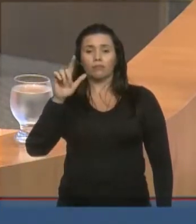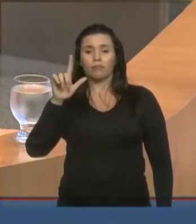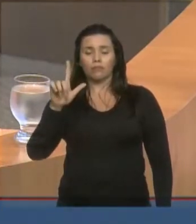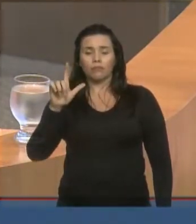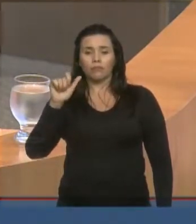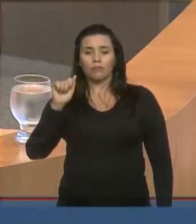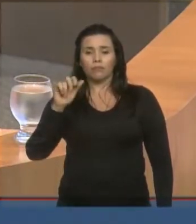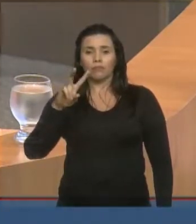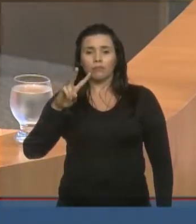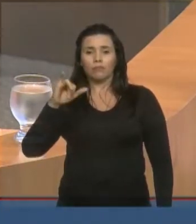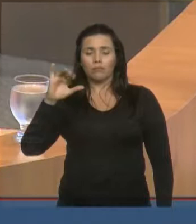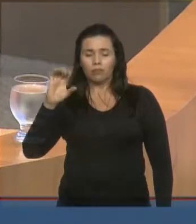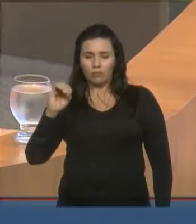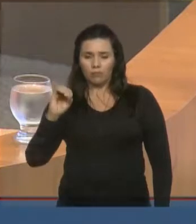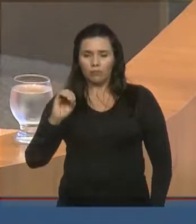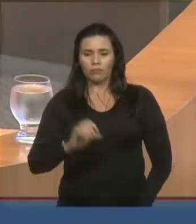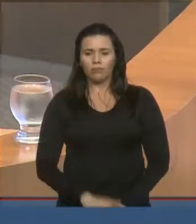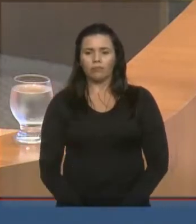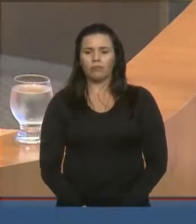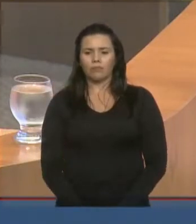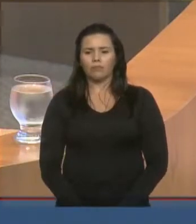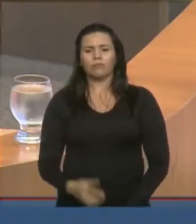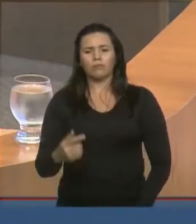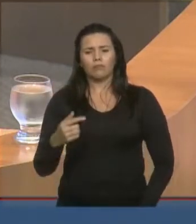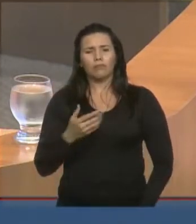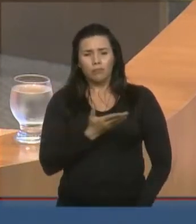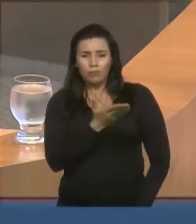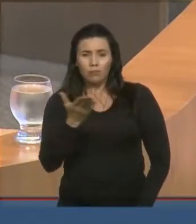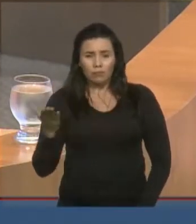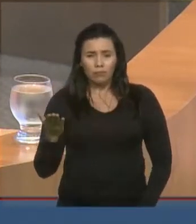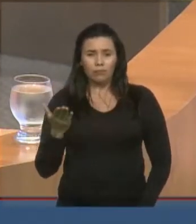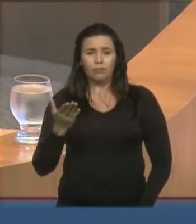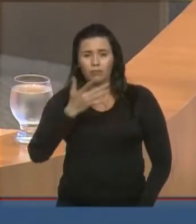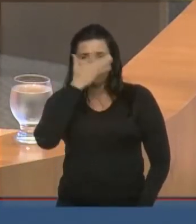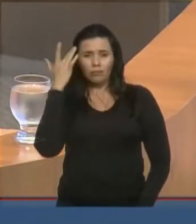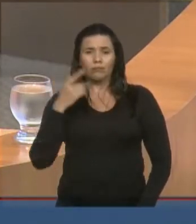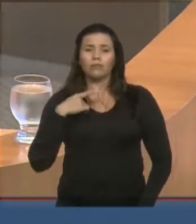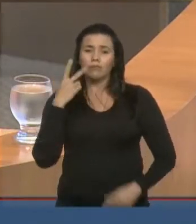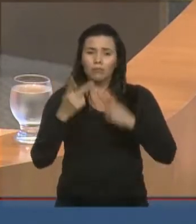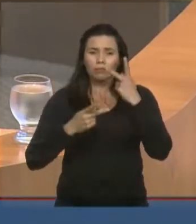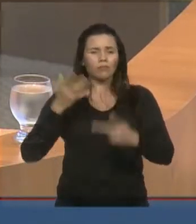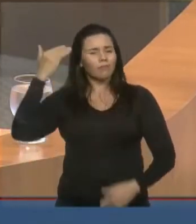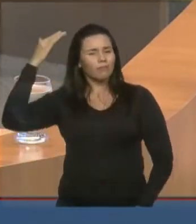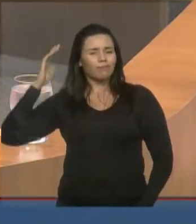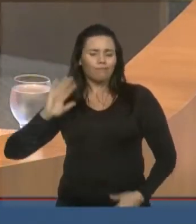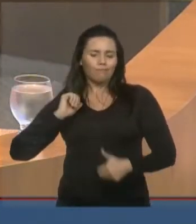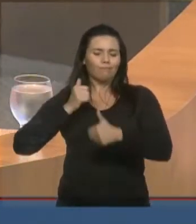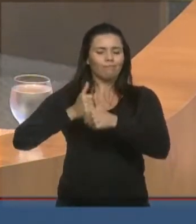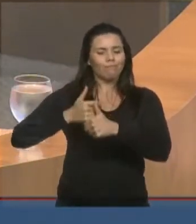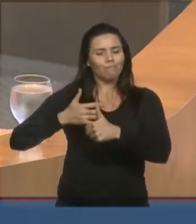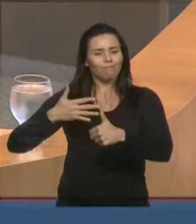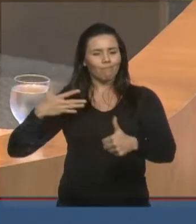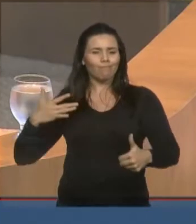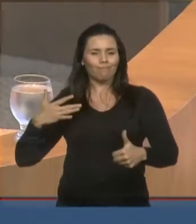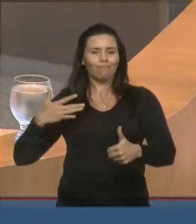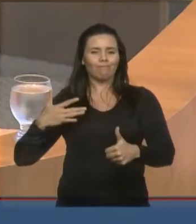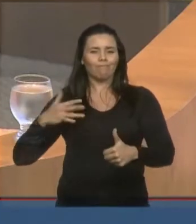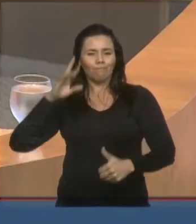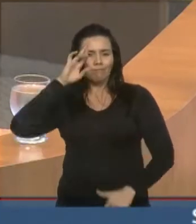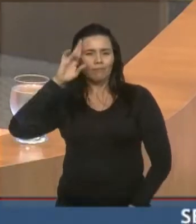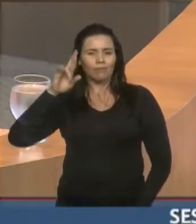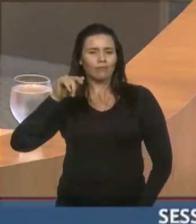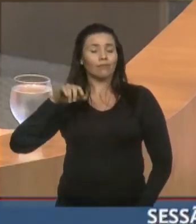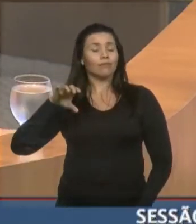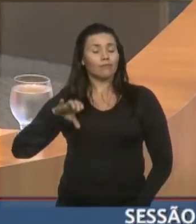dar sequência a um trabalho iniciado por essas pessoas. Estar à frente de um órgão como o CPTCA